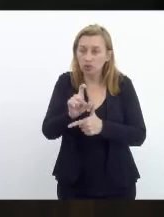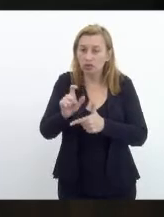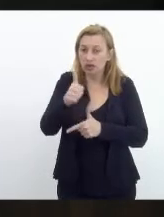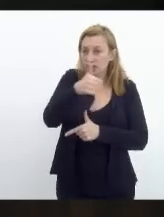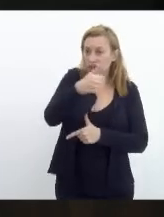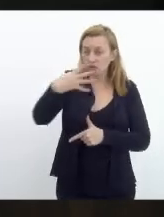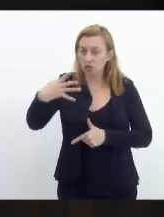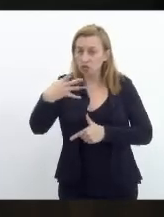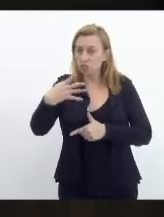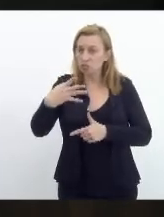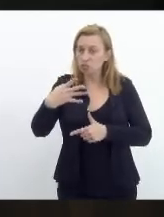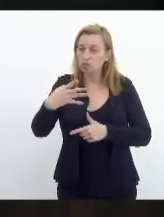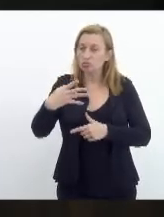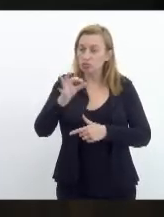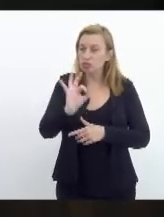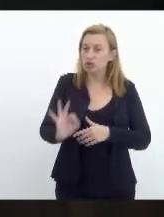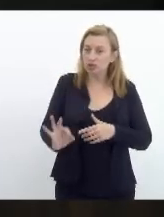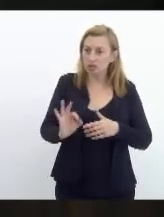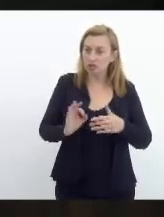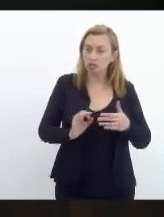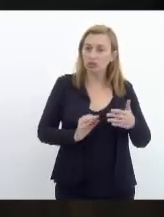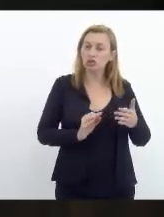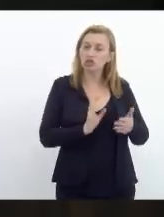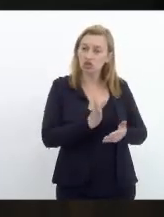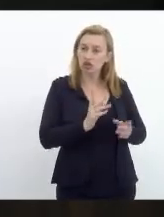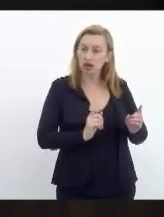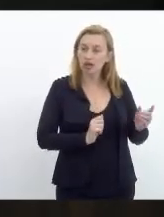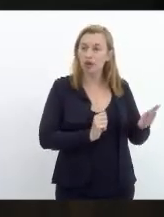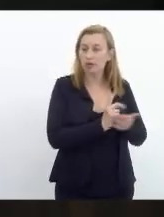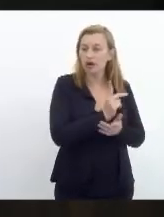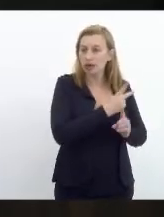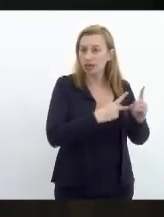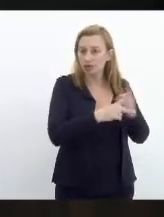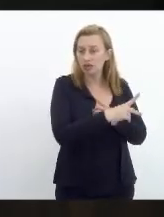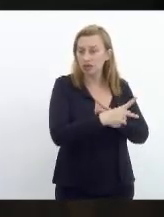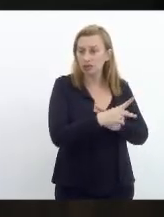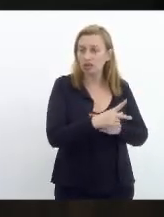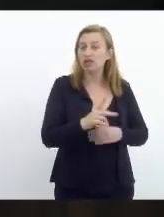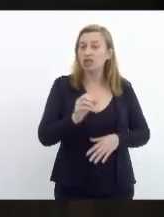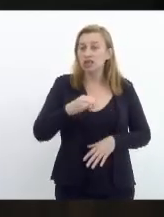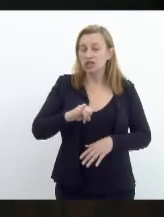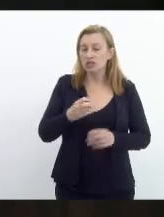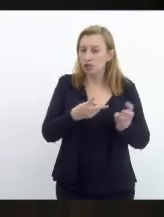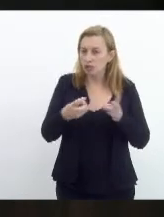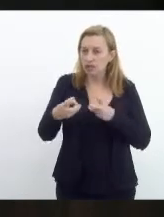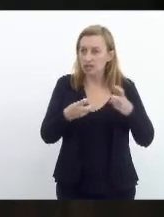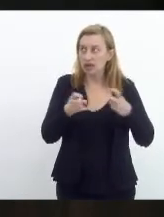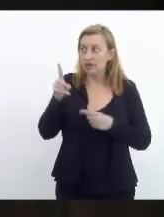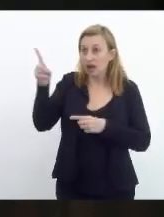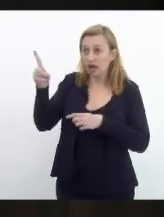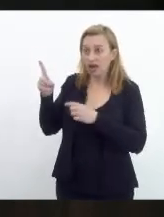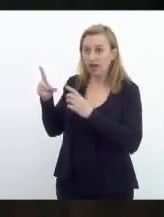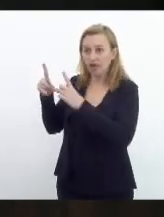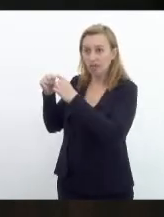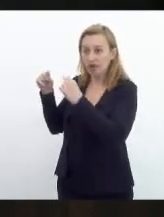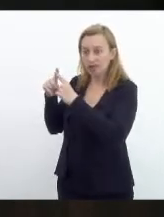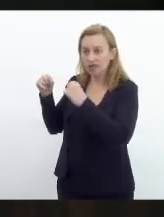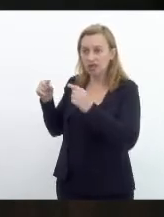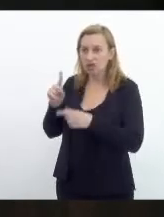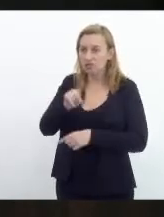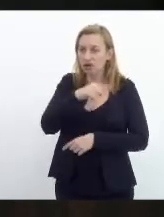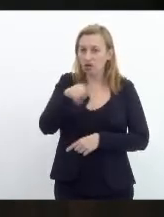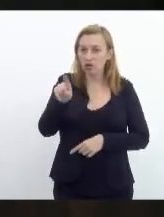que é a contribuição, que é o abono permanência. Mas se nós formos atrás dos cabeças de planilhas de Brasília, a gente vai